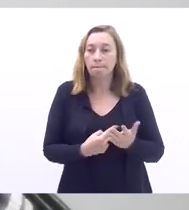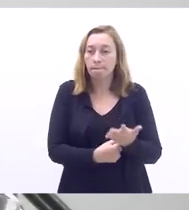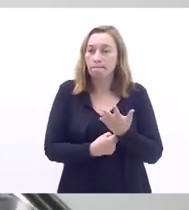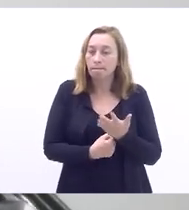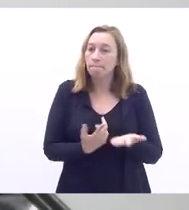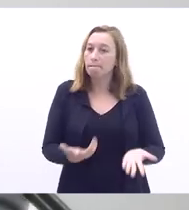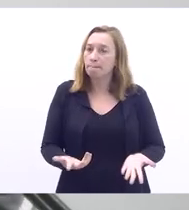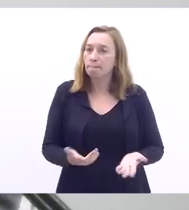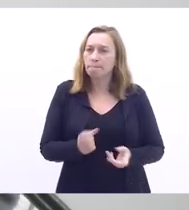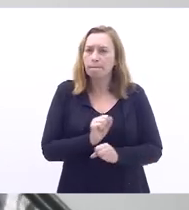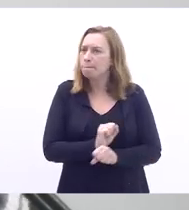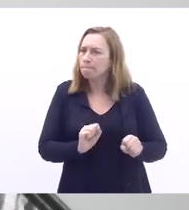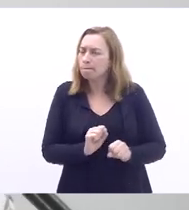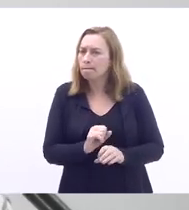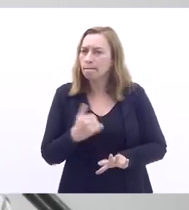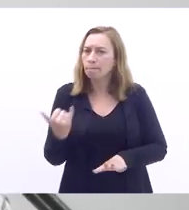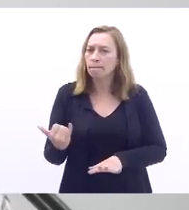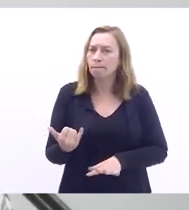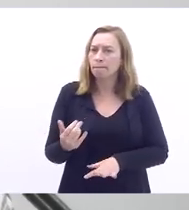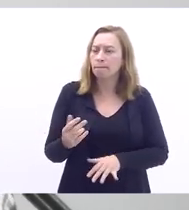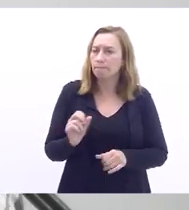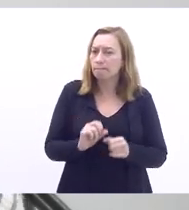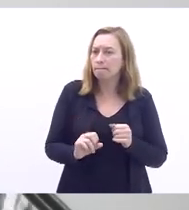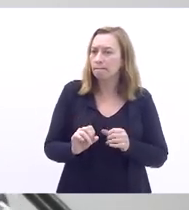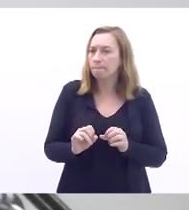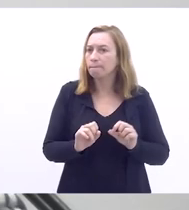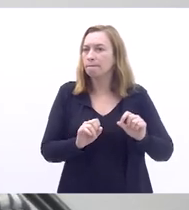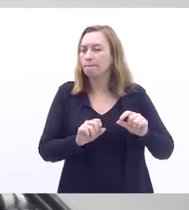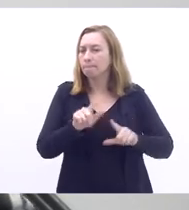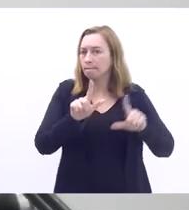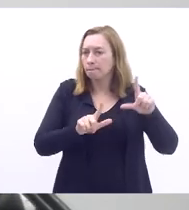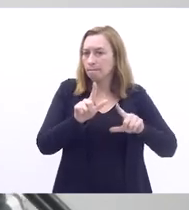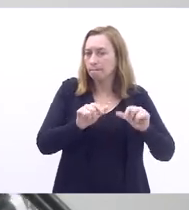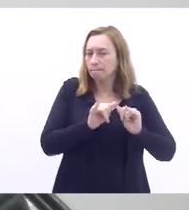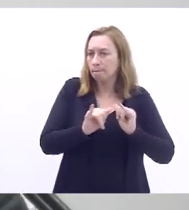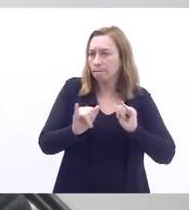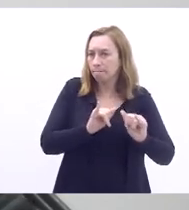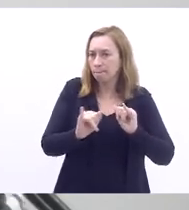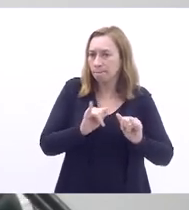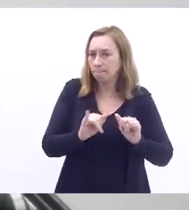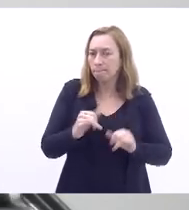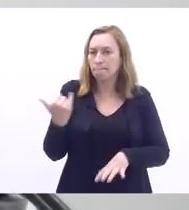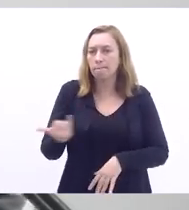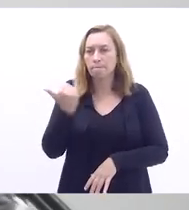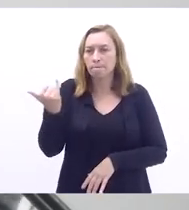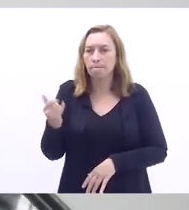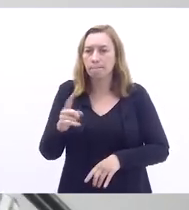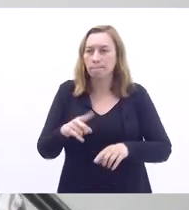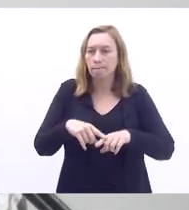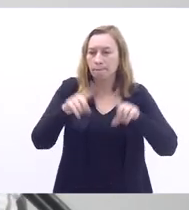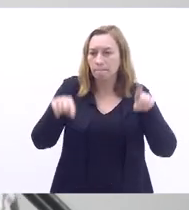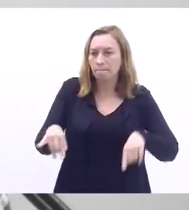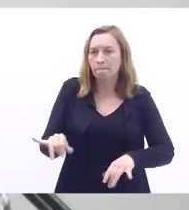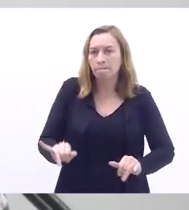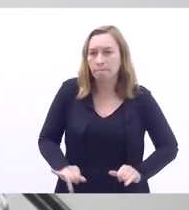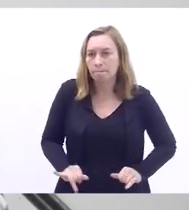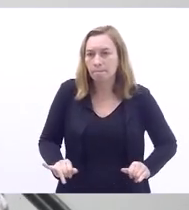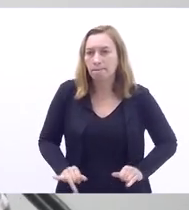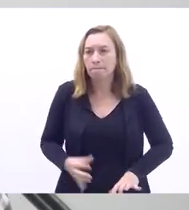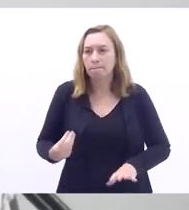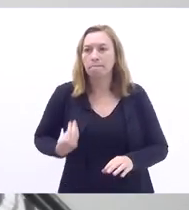o bloco que está sendo feito pela mídia importa é o servidor estou sofrendo e vivendo dentro da